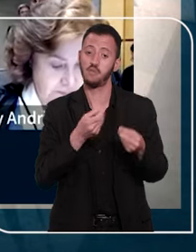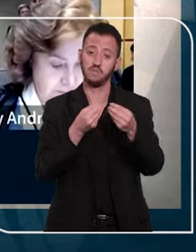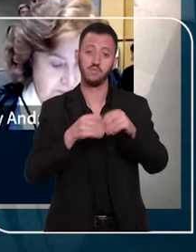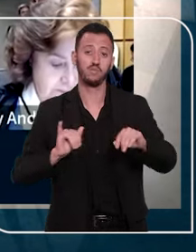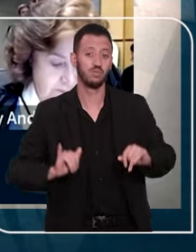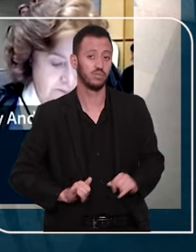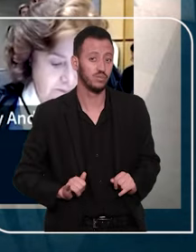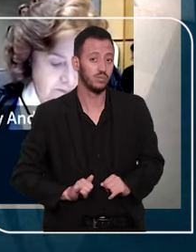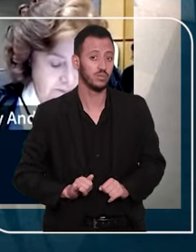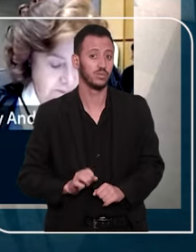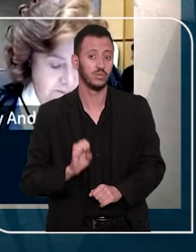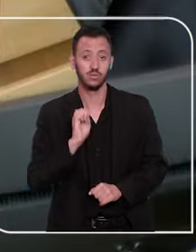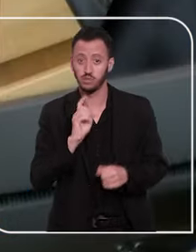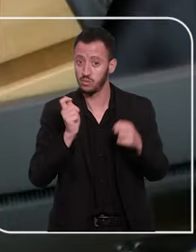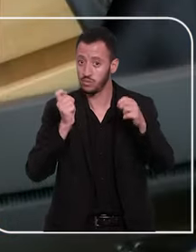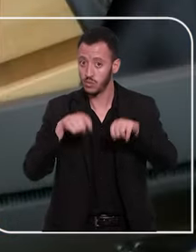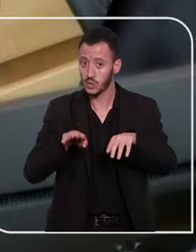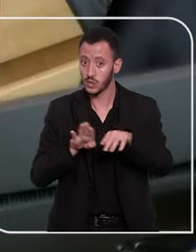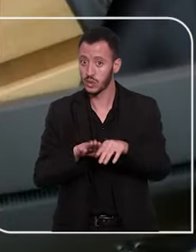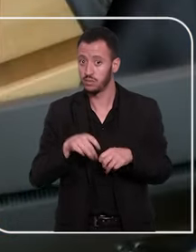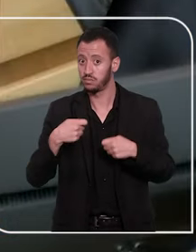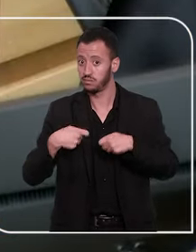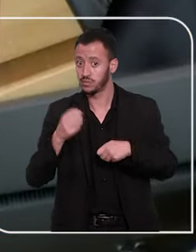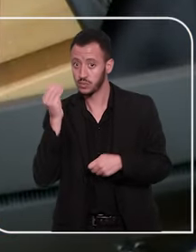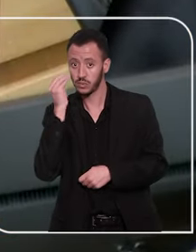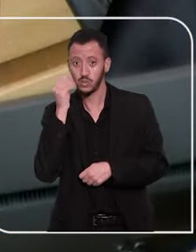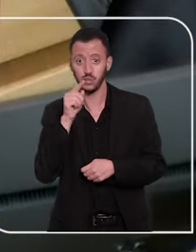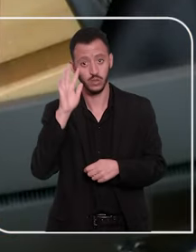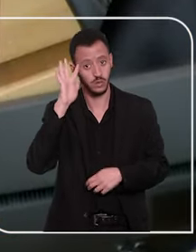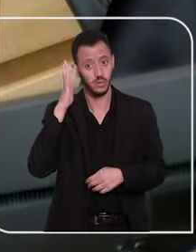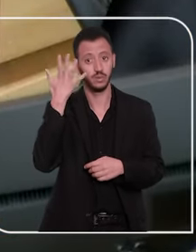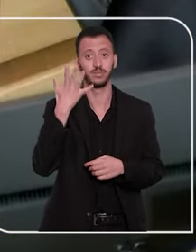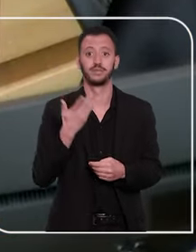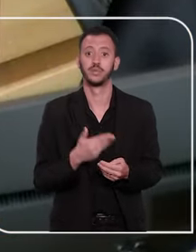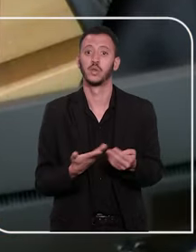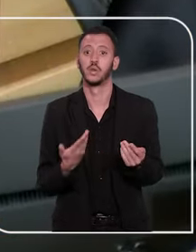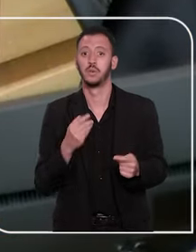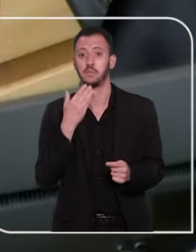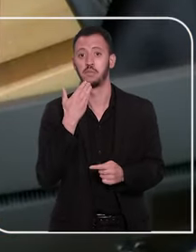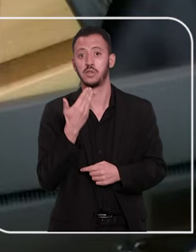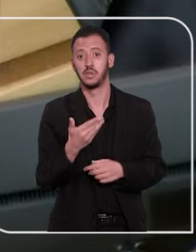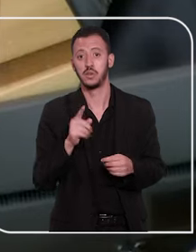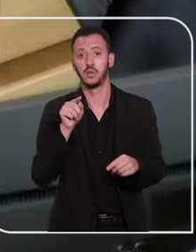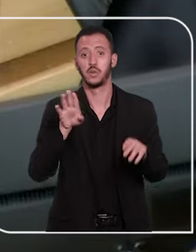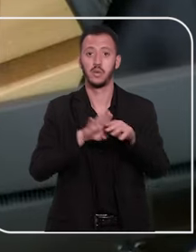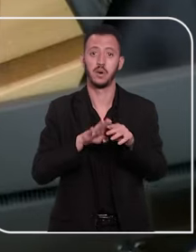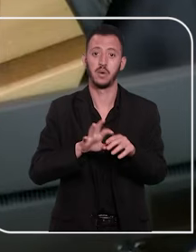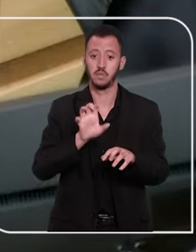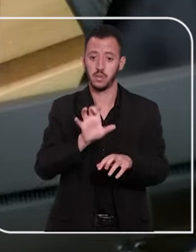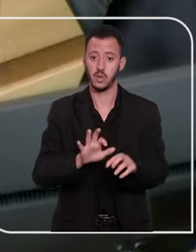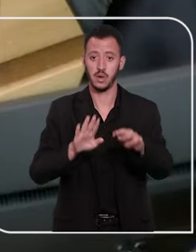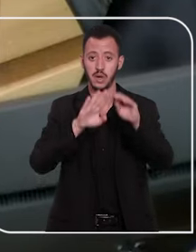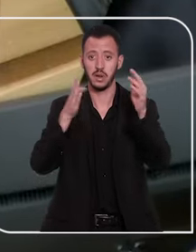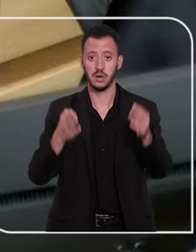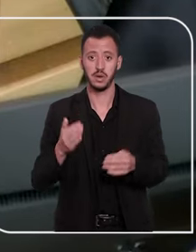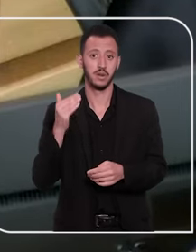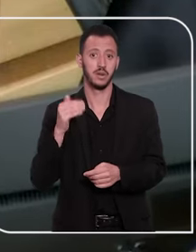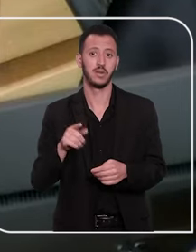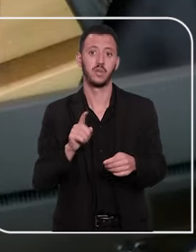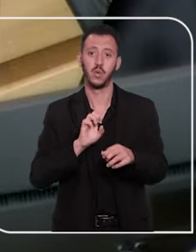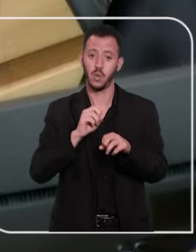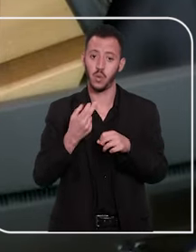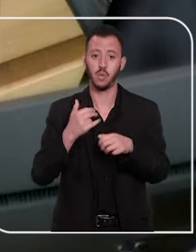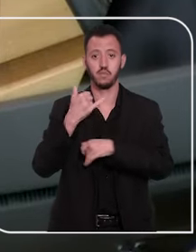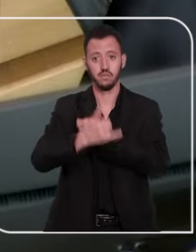o prejuízo que está sofrendo e se não seria possível buscar alternativas para a solução da demanda como caixas eletrônicos e